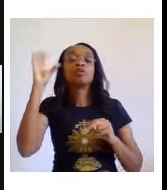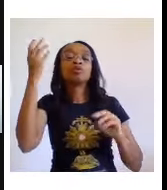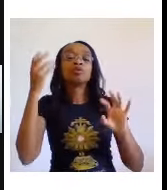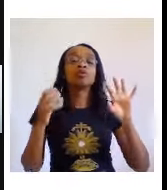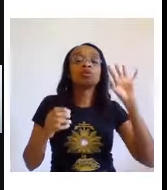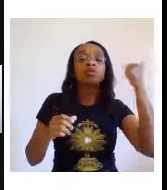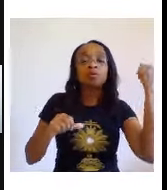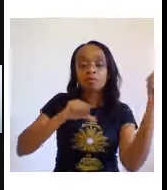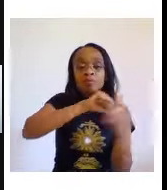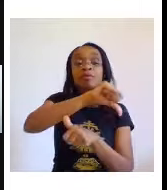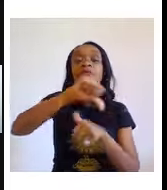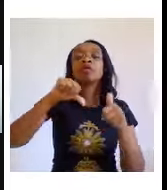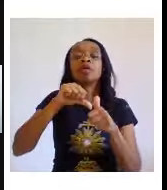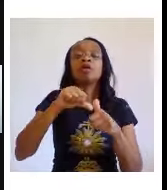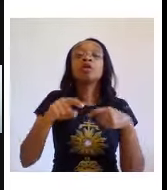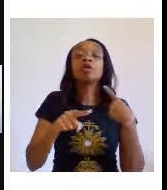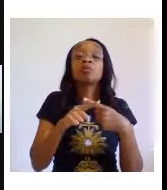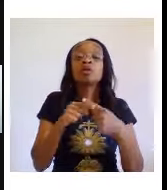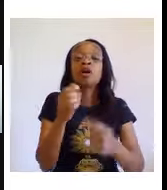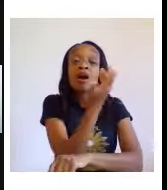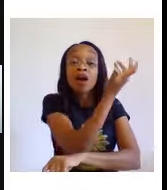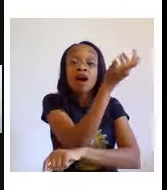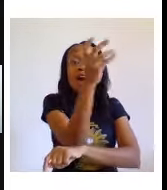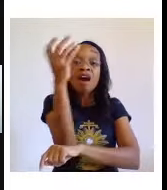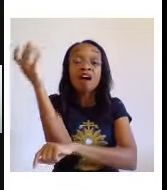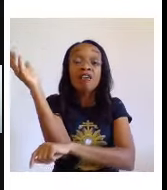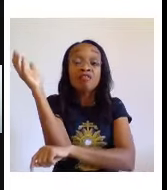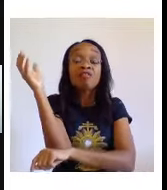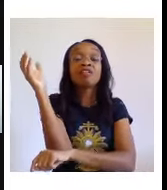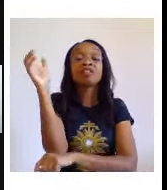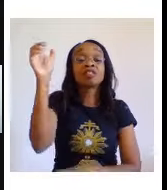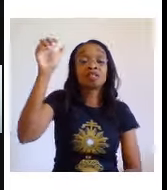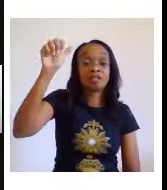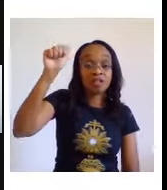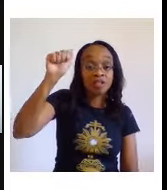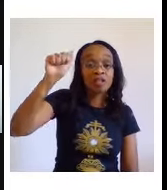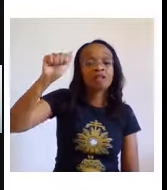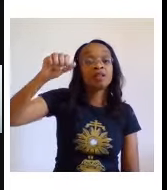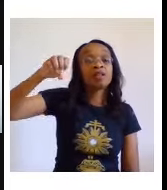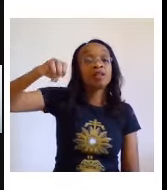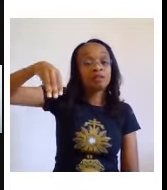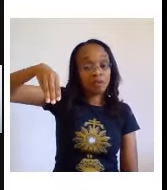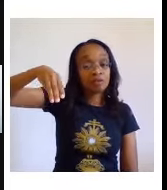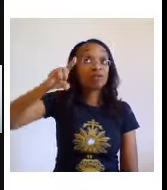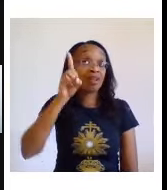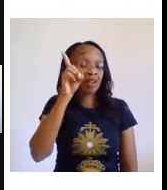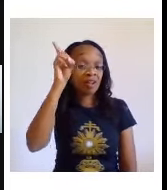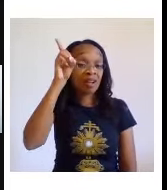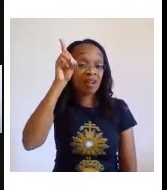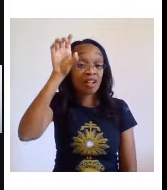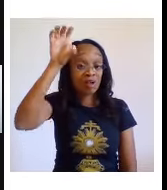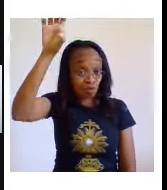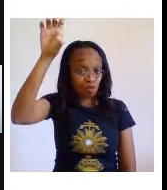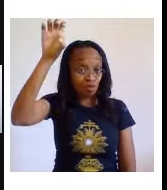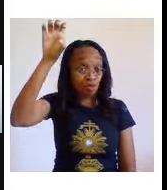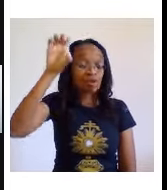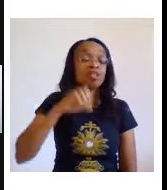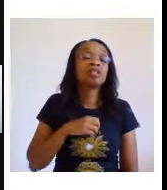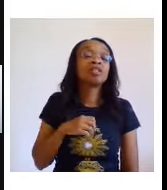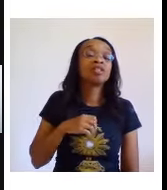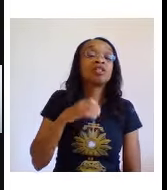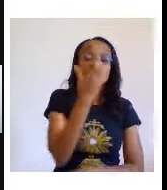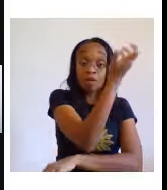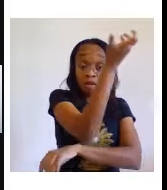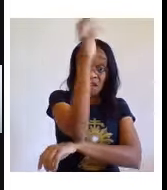que é a floresta amazônica. A floresta amazônica ela não pode ser ignorada porque ela age,